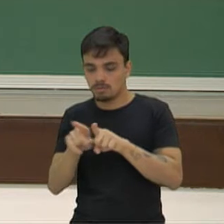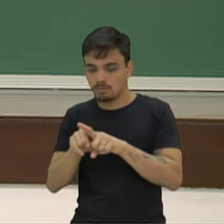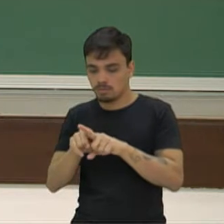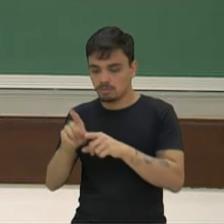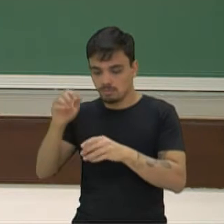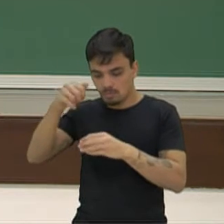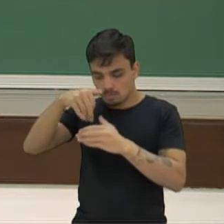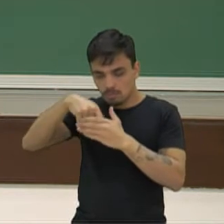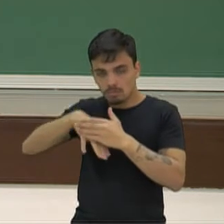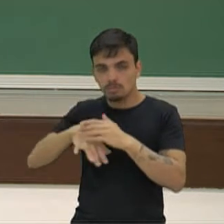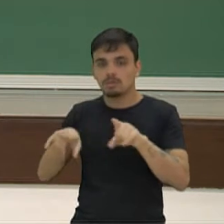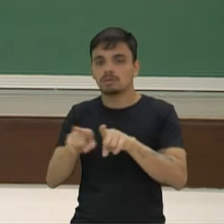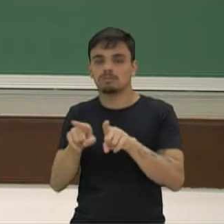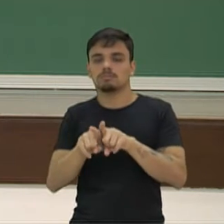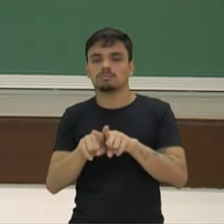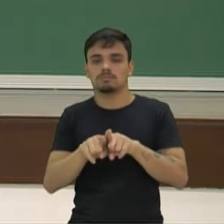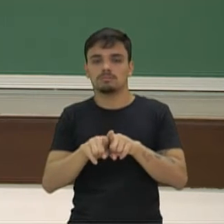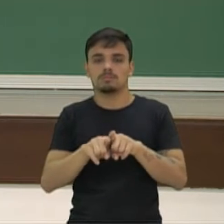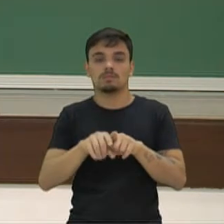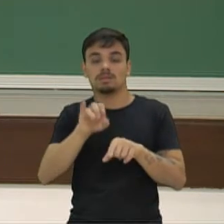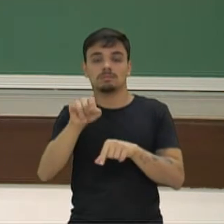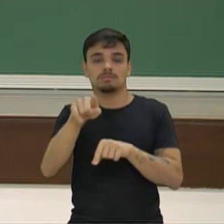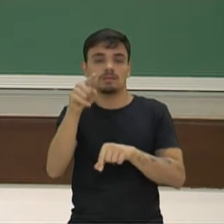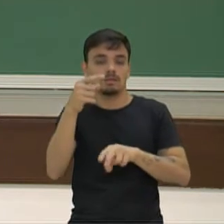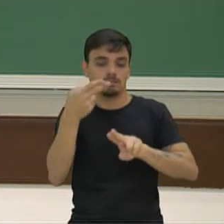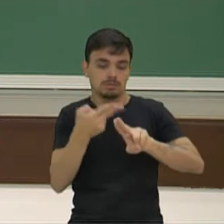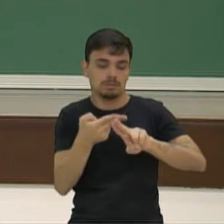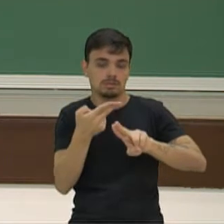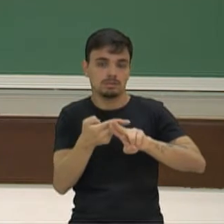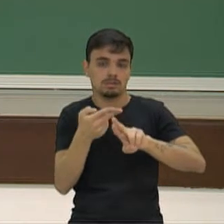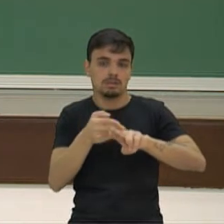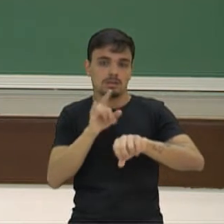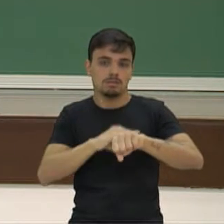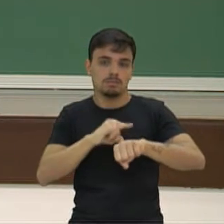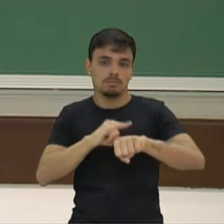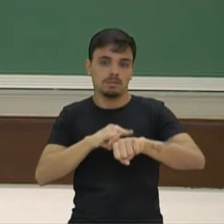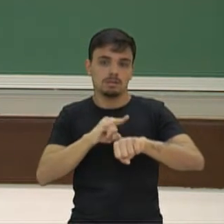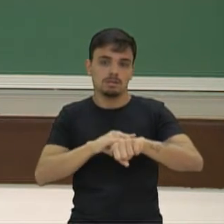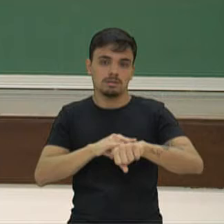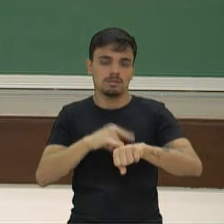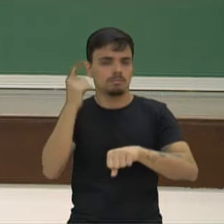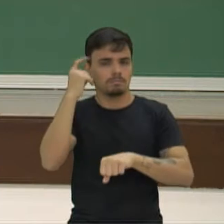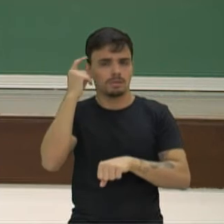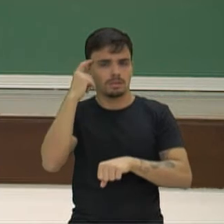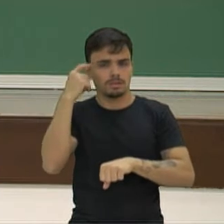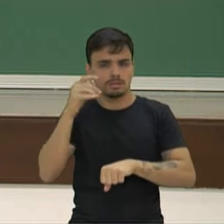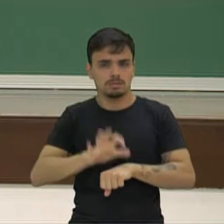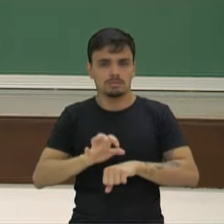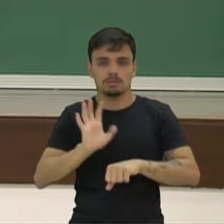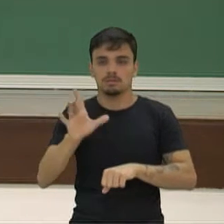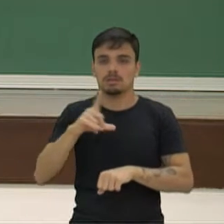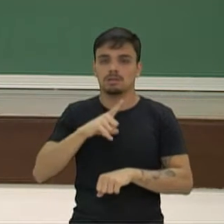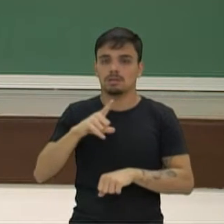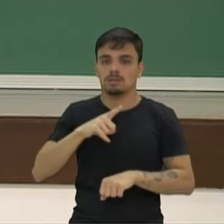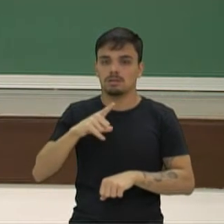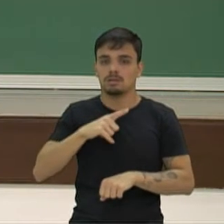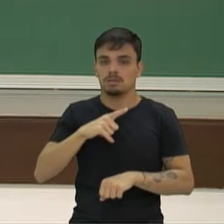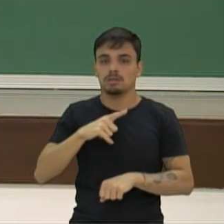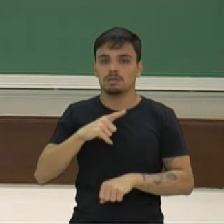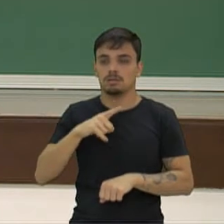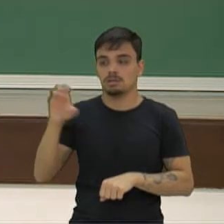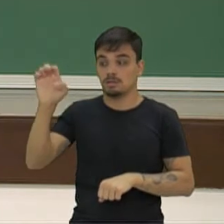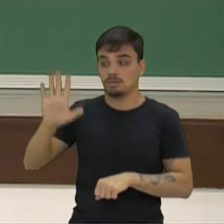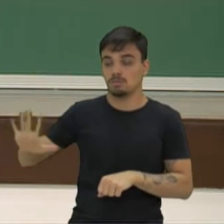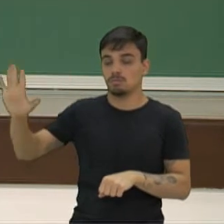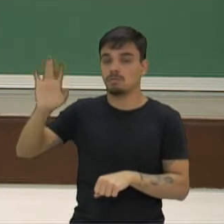vaso. Quando for ao banheiro, pense nisso. Na Europa, muito já tem dois botões